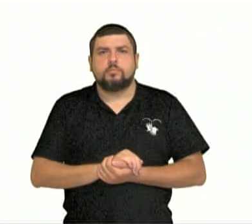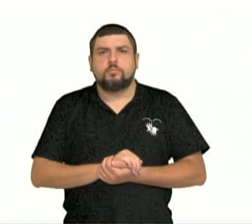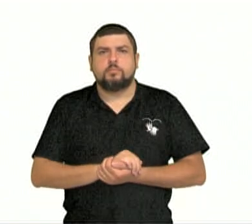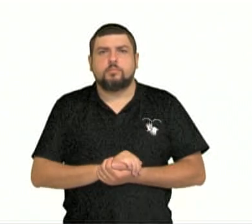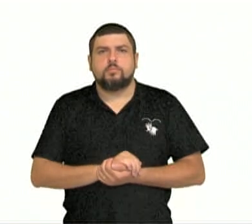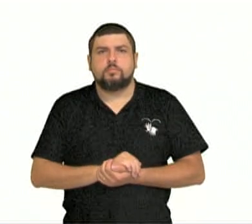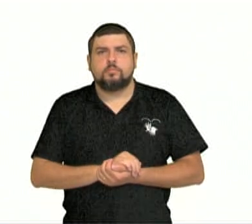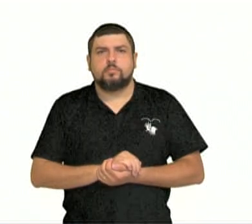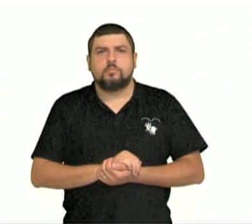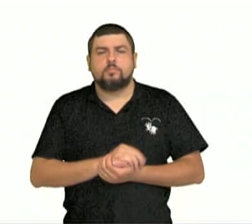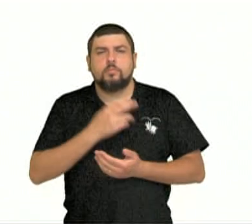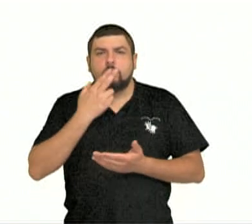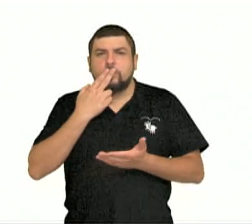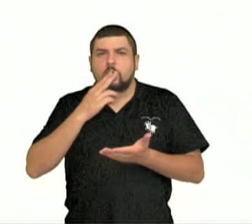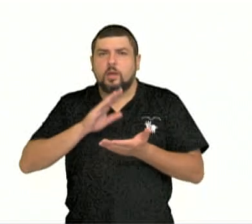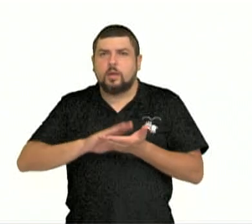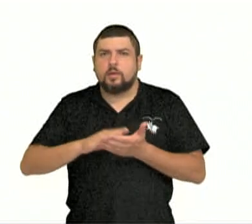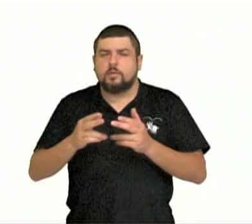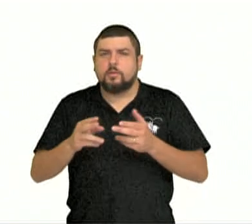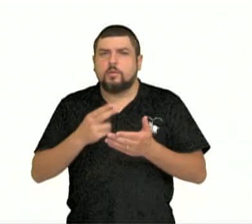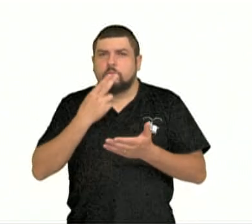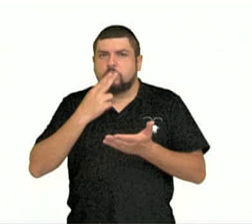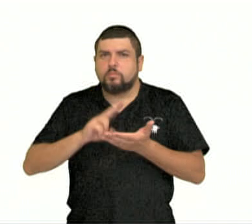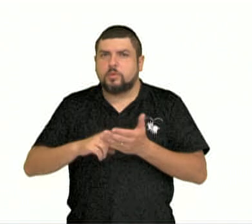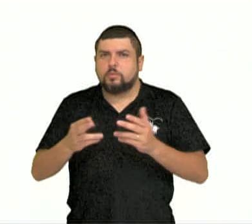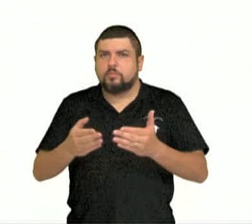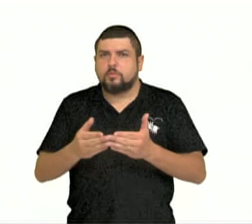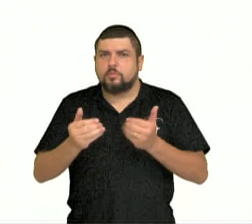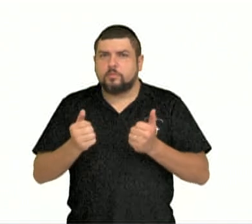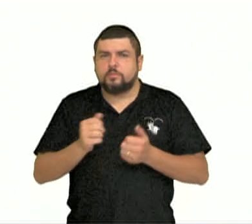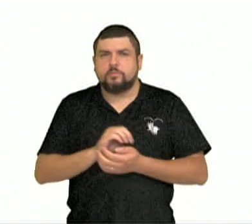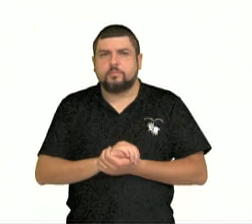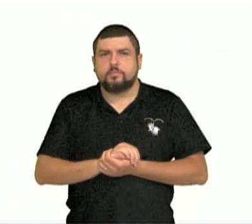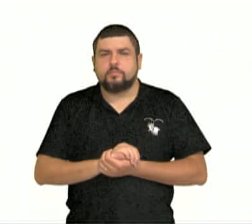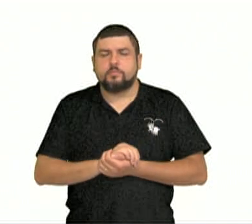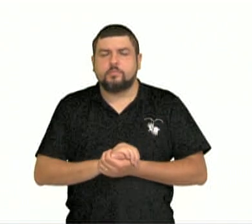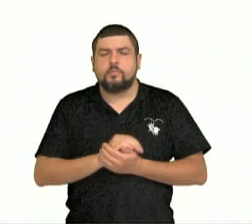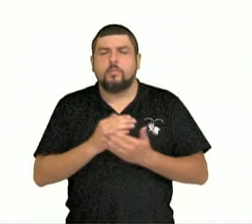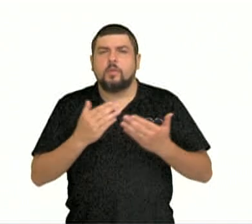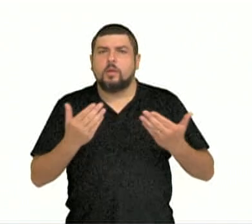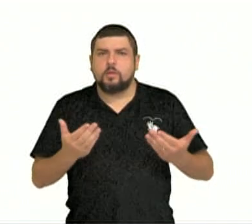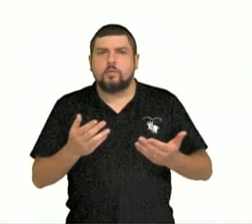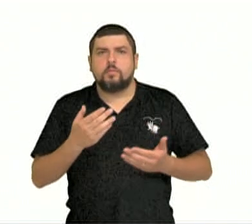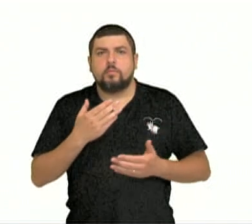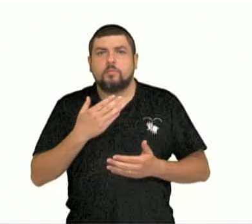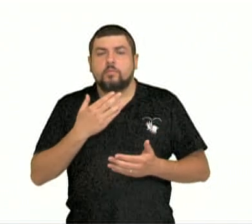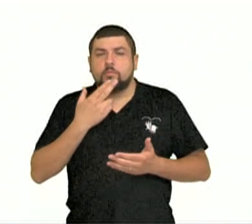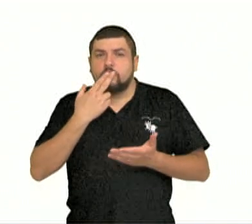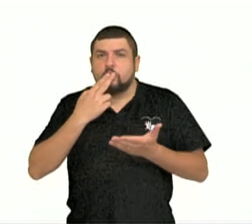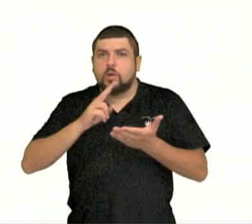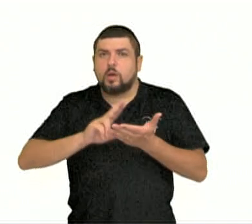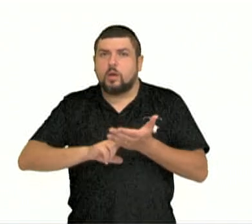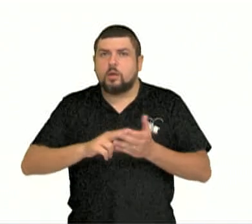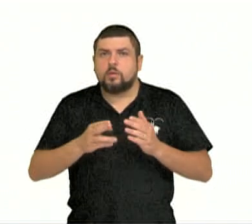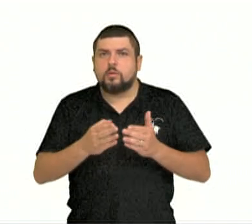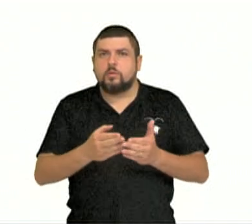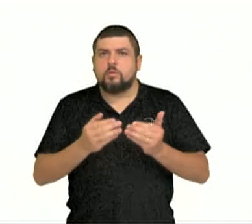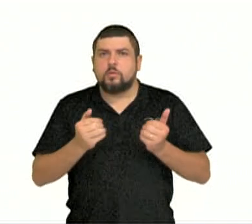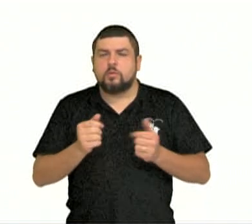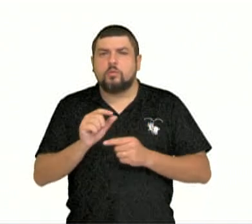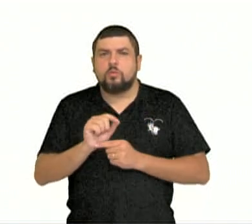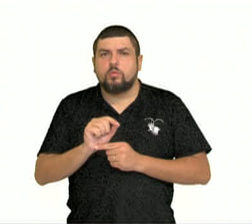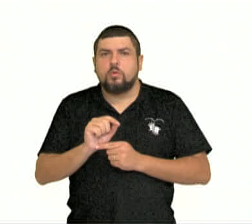Carta de solicitação. Como o próprio nome diz, numa carta de solicitação, você